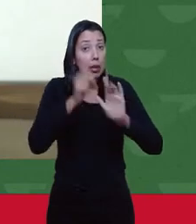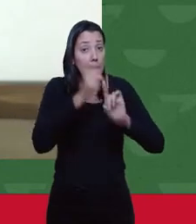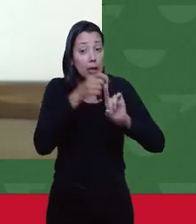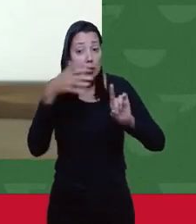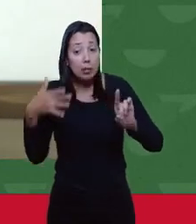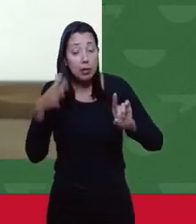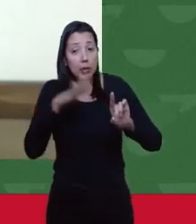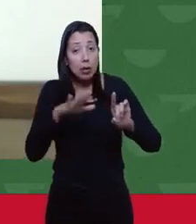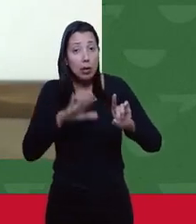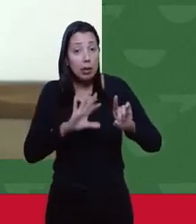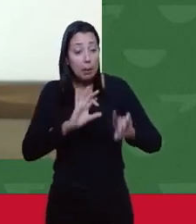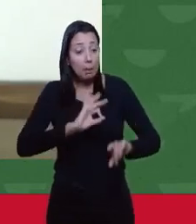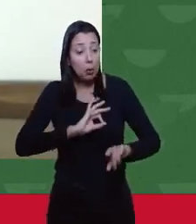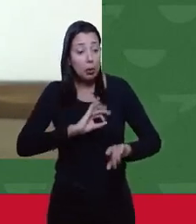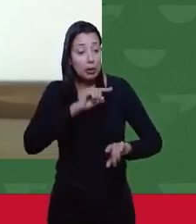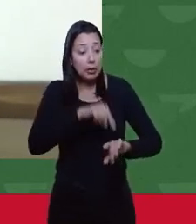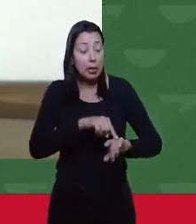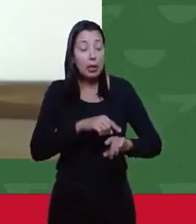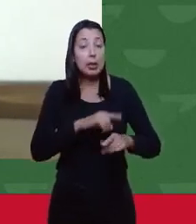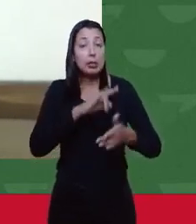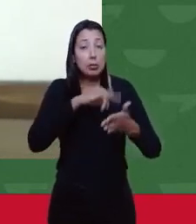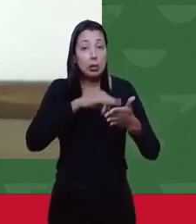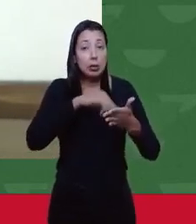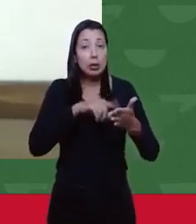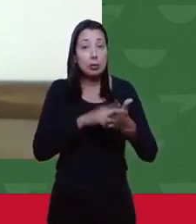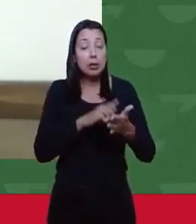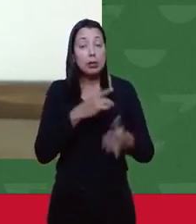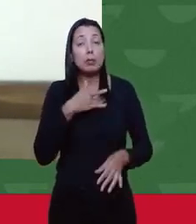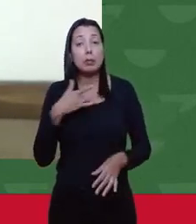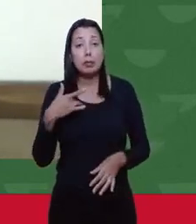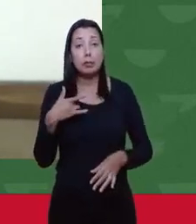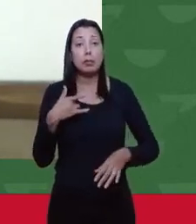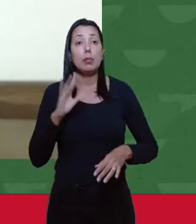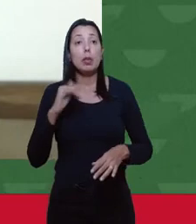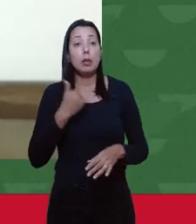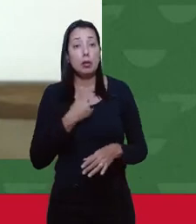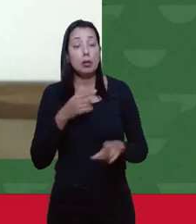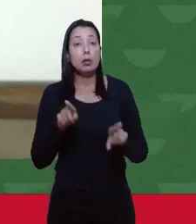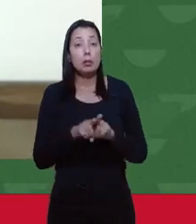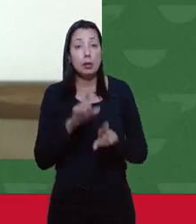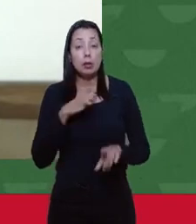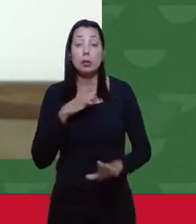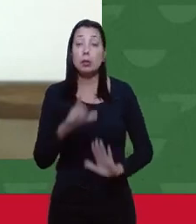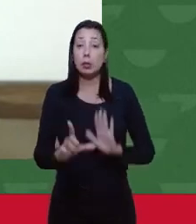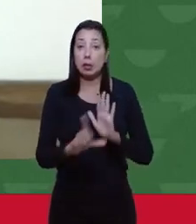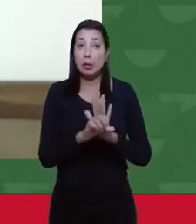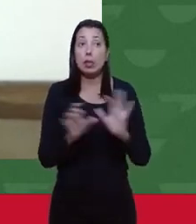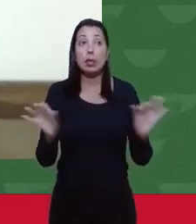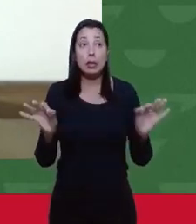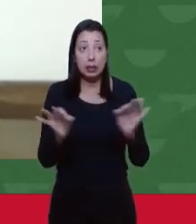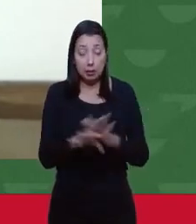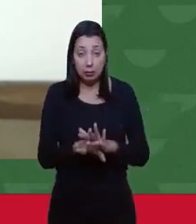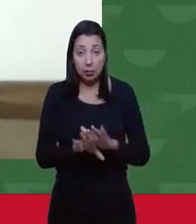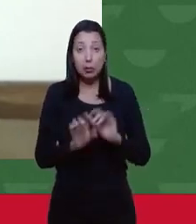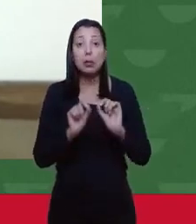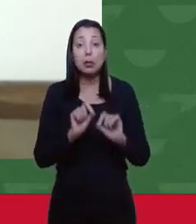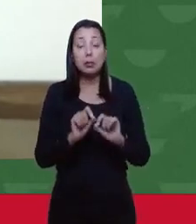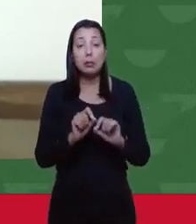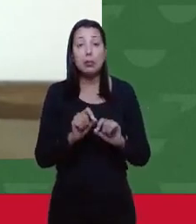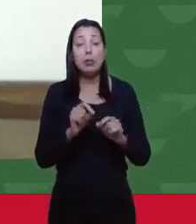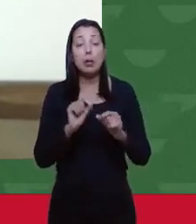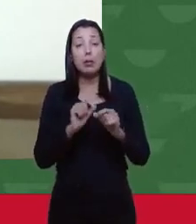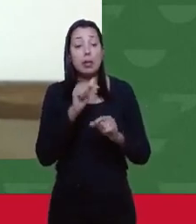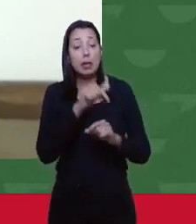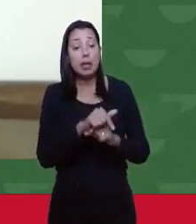nos boletins de ocorrências nas delegacias e no sistema de saúde. E nós temos uma lei, eu queria terminar com isso, que tramita